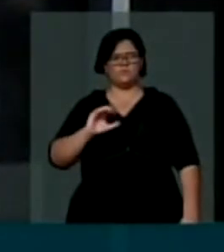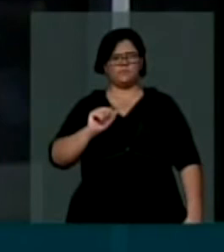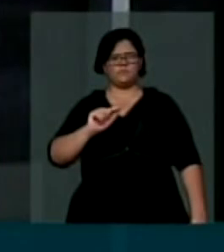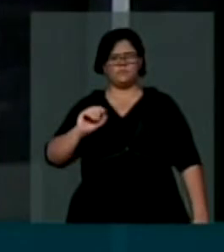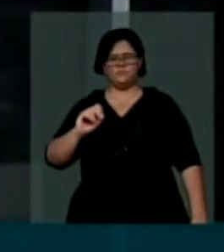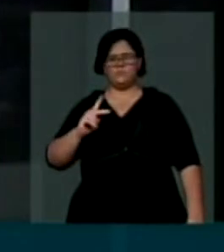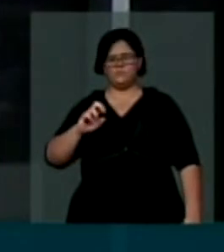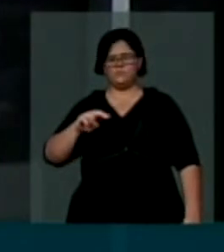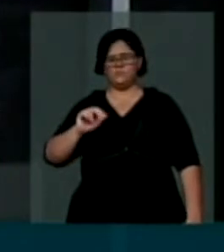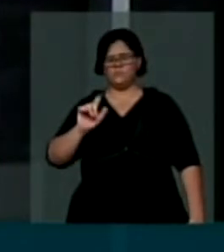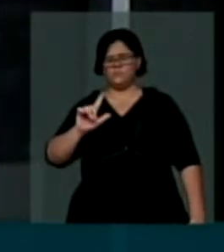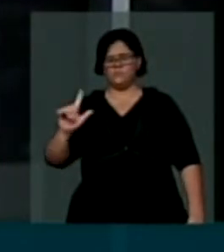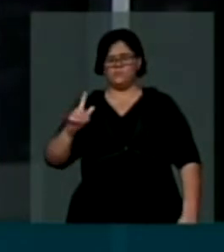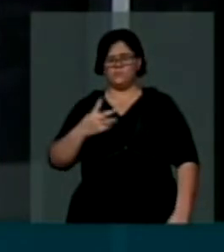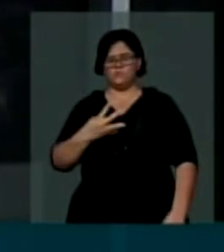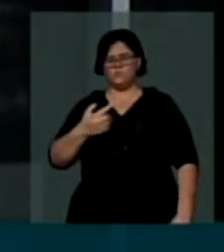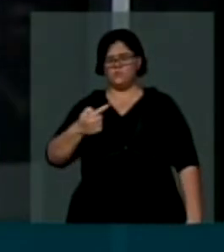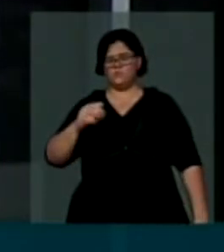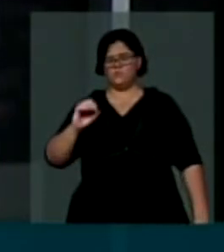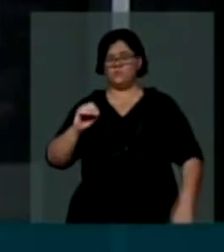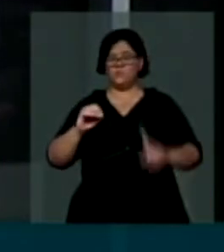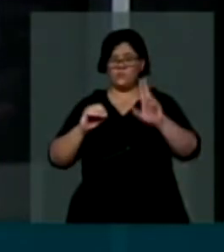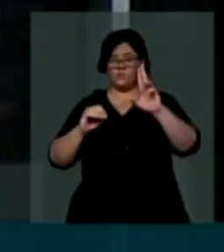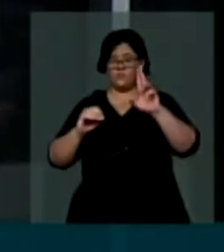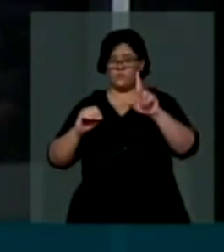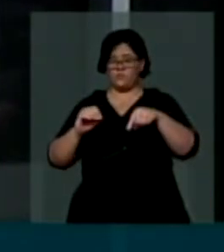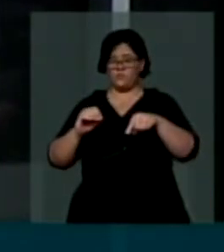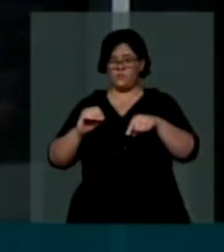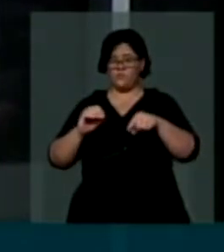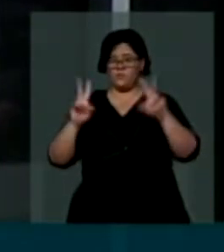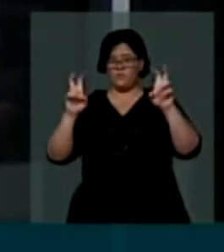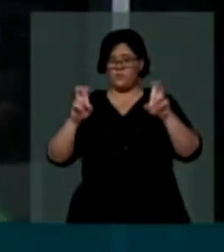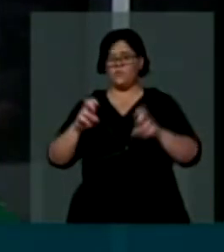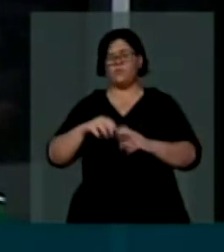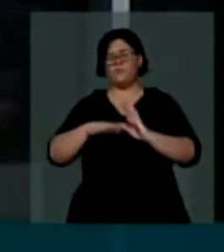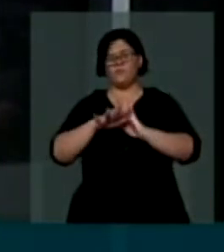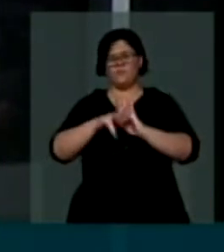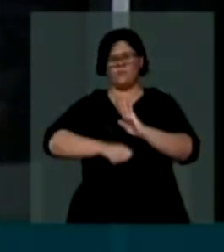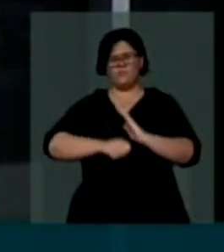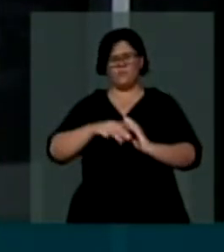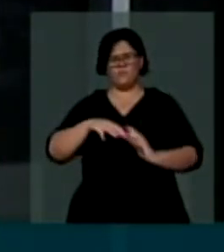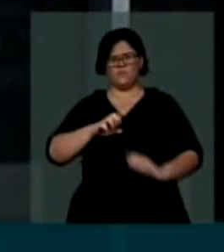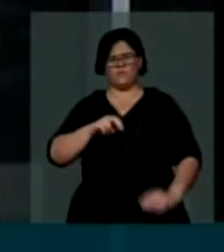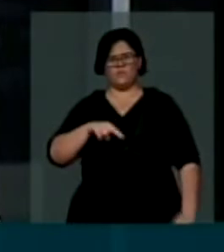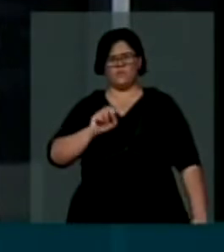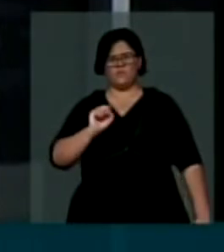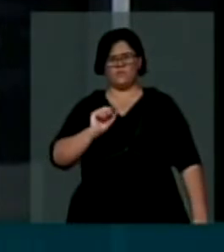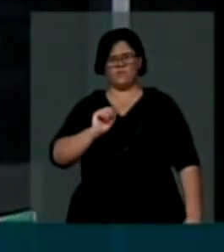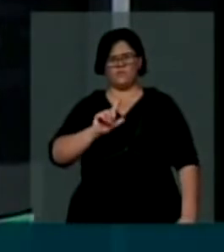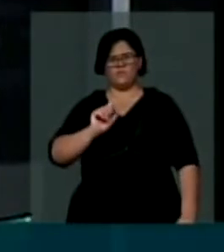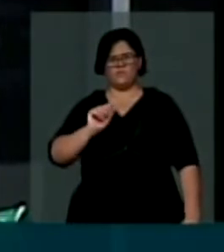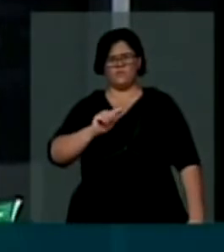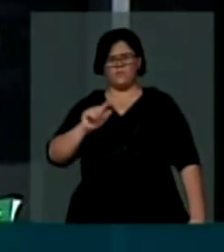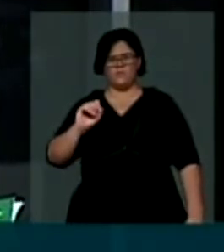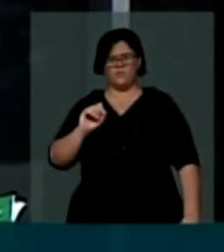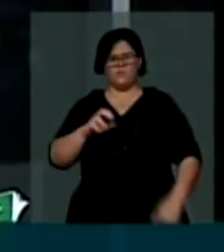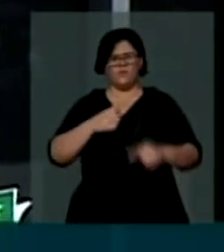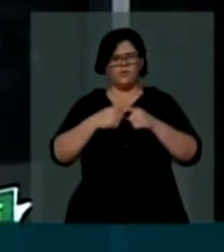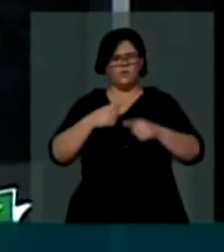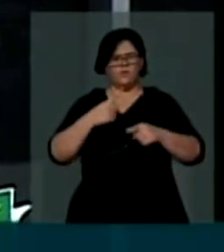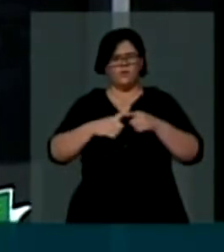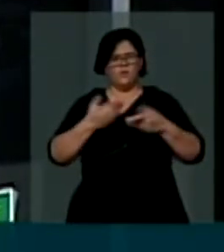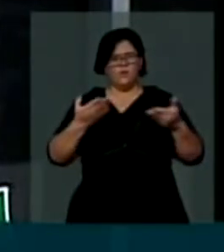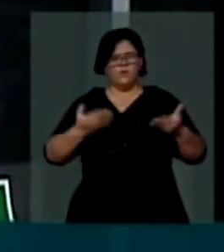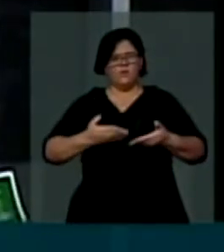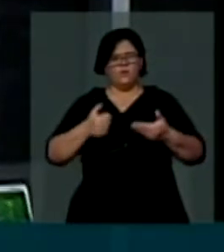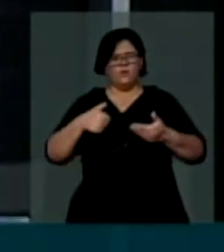disse agora há pouco que ainda não recebeu a ordem de prisão. E o advogado do deputado disse à produção do